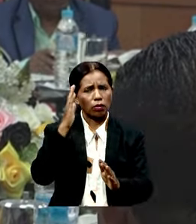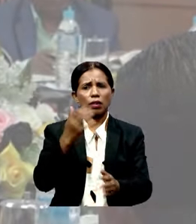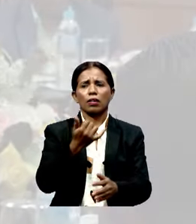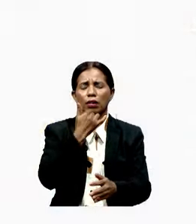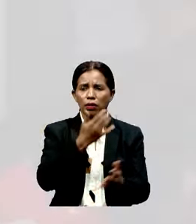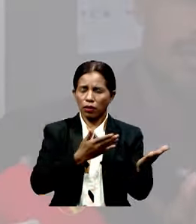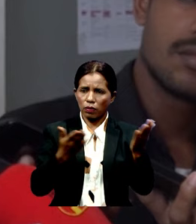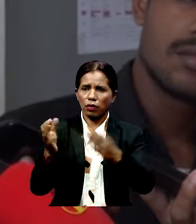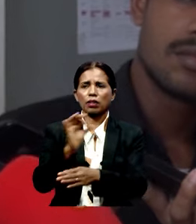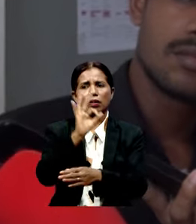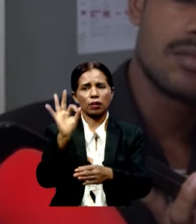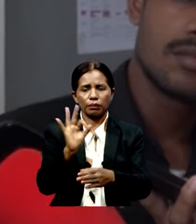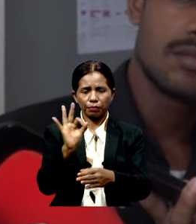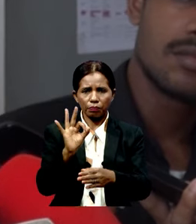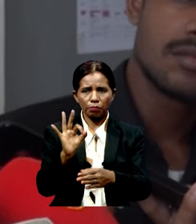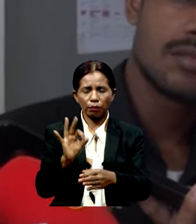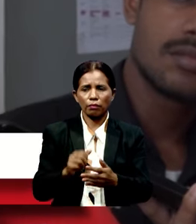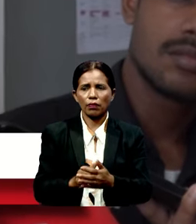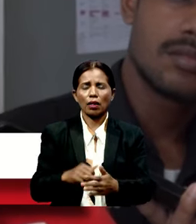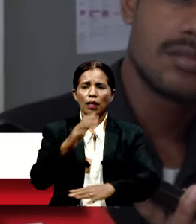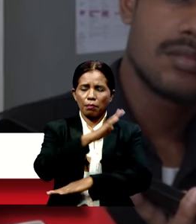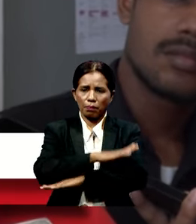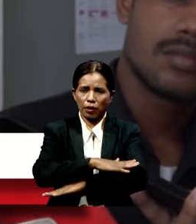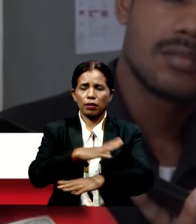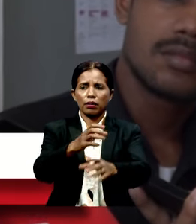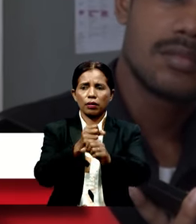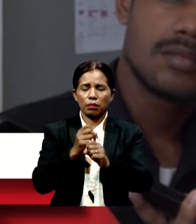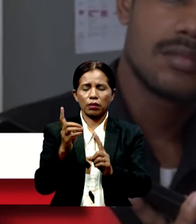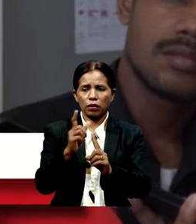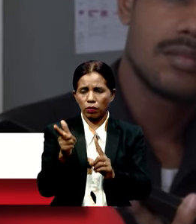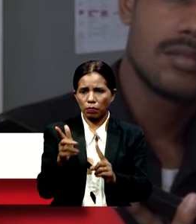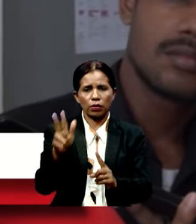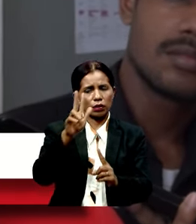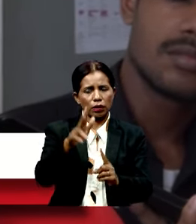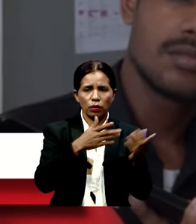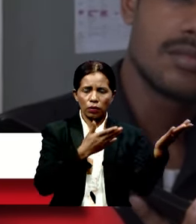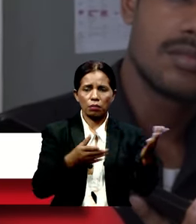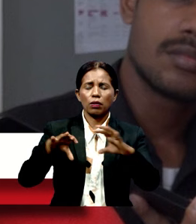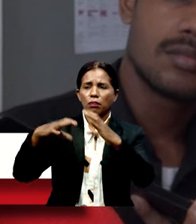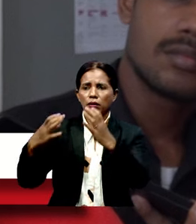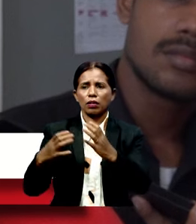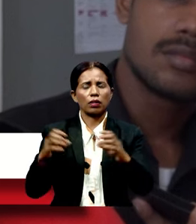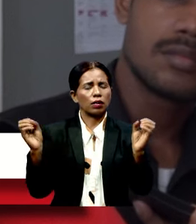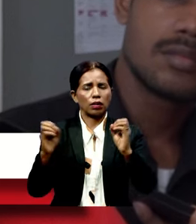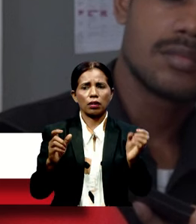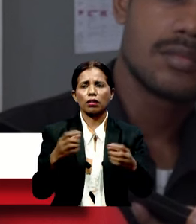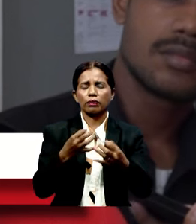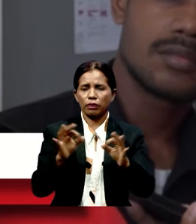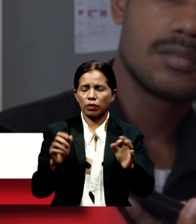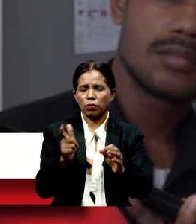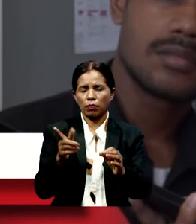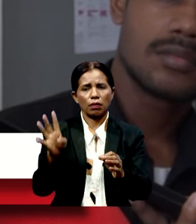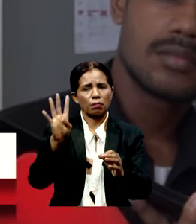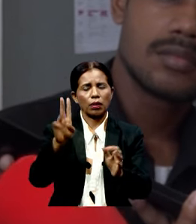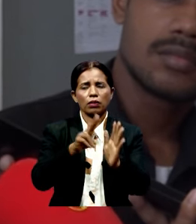sexta-feira tamba mesa simu hier dia 23 haruka mai comissão ne kan la liu 24 horas depois comissão mos